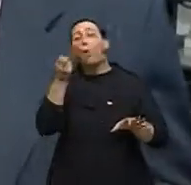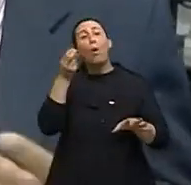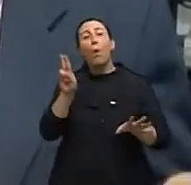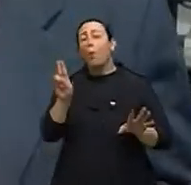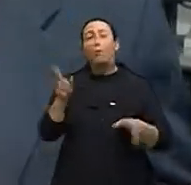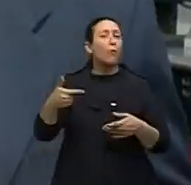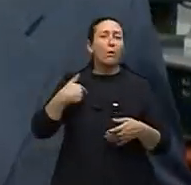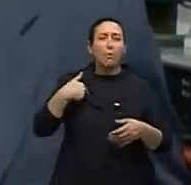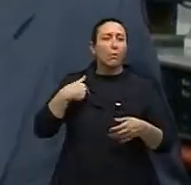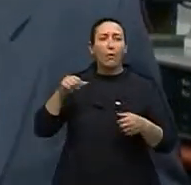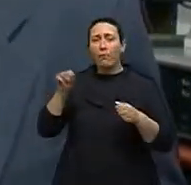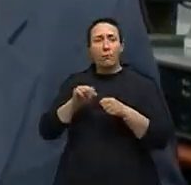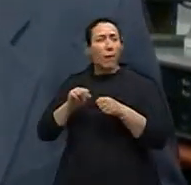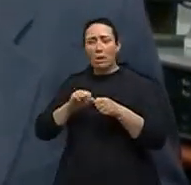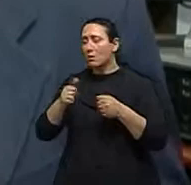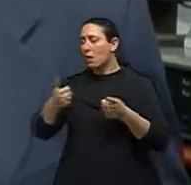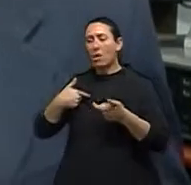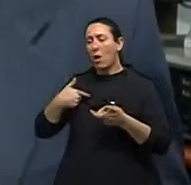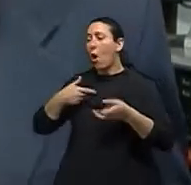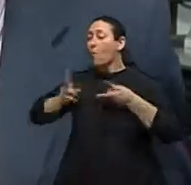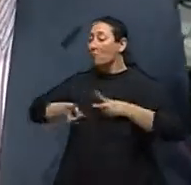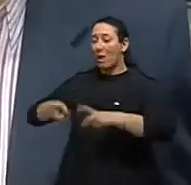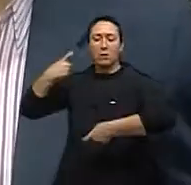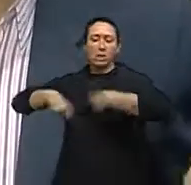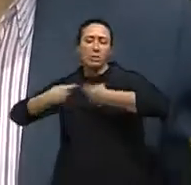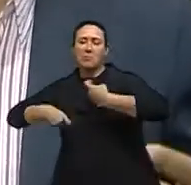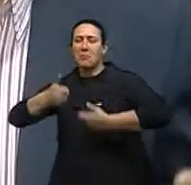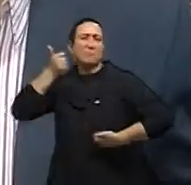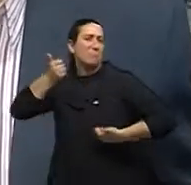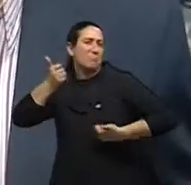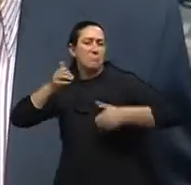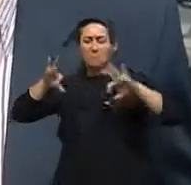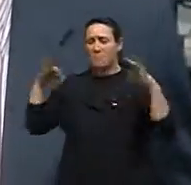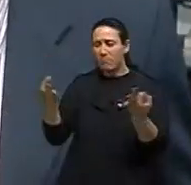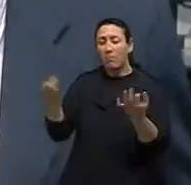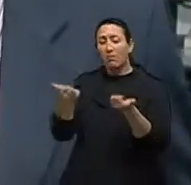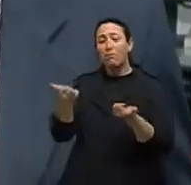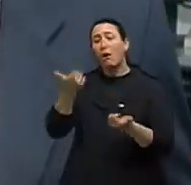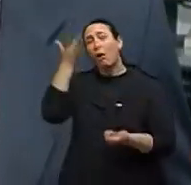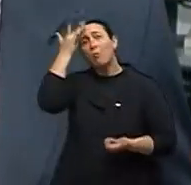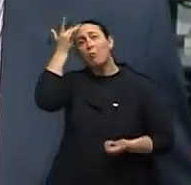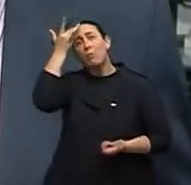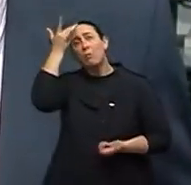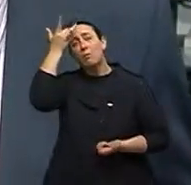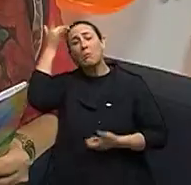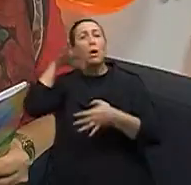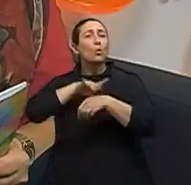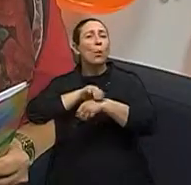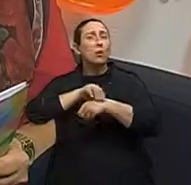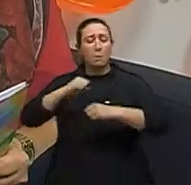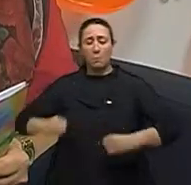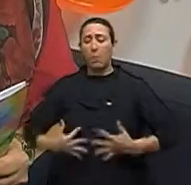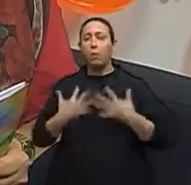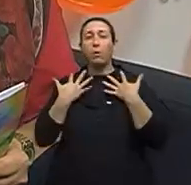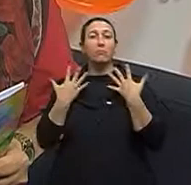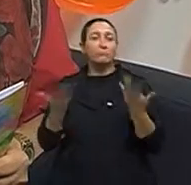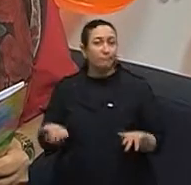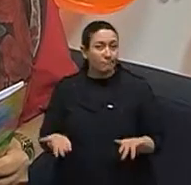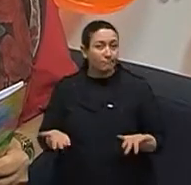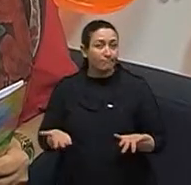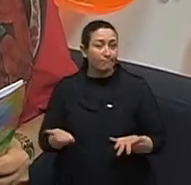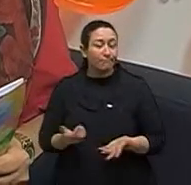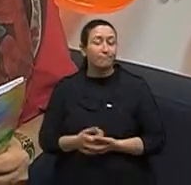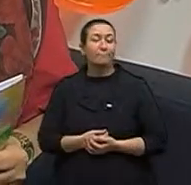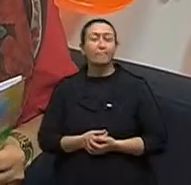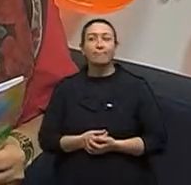consegue continua mantendo um desempenho sexual e tá sujeito tamb a doença se alastrar Pois